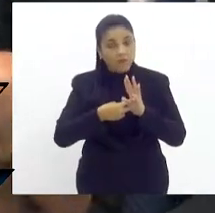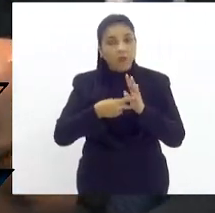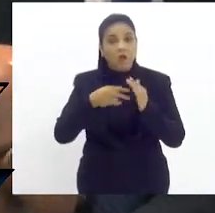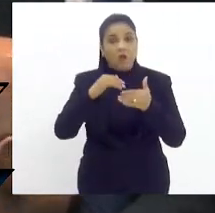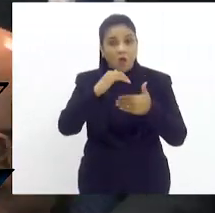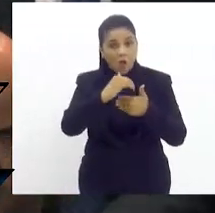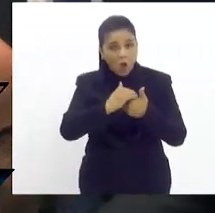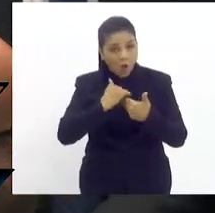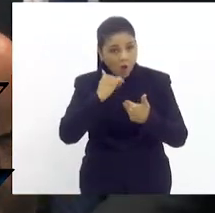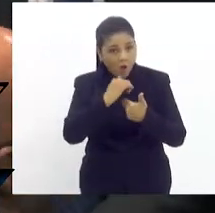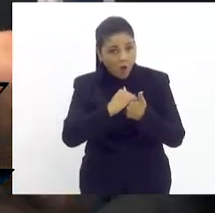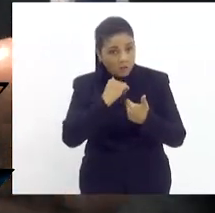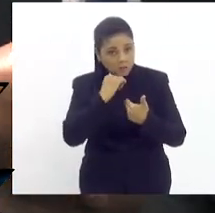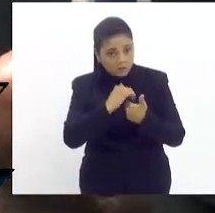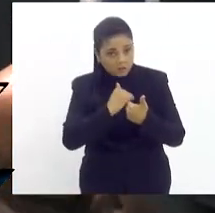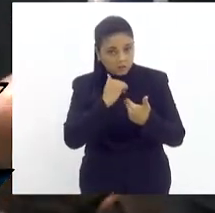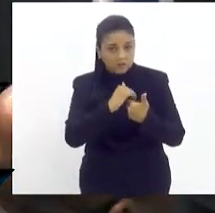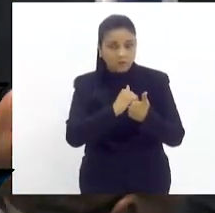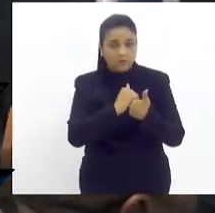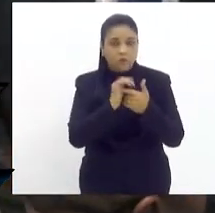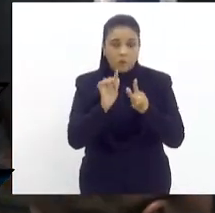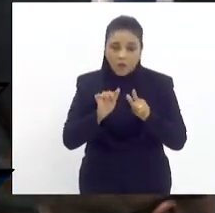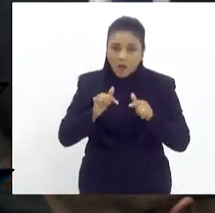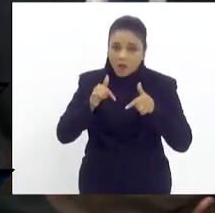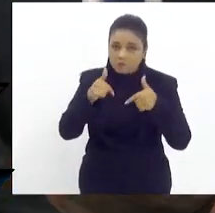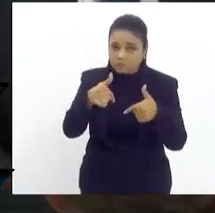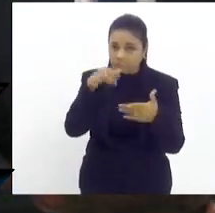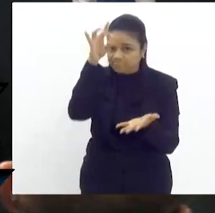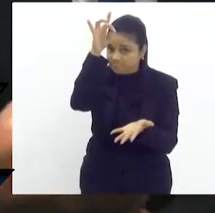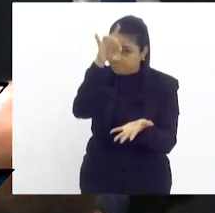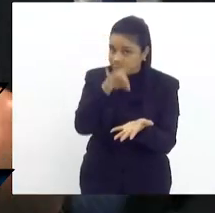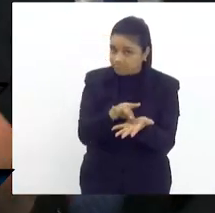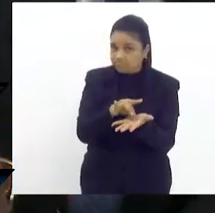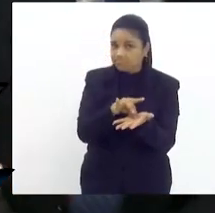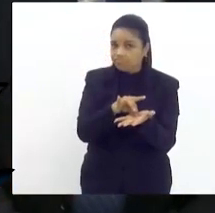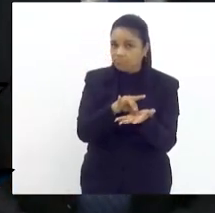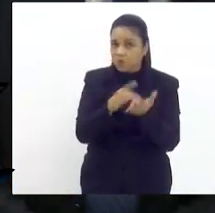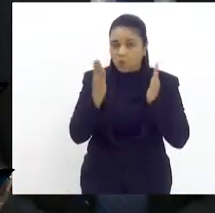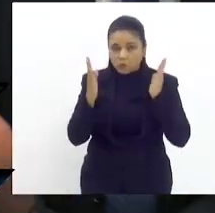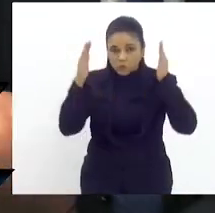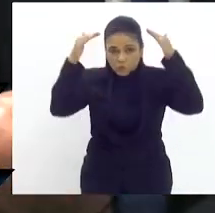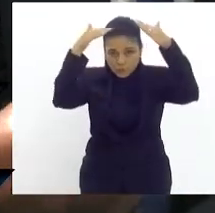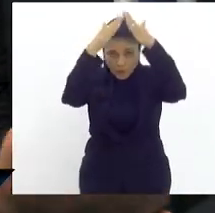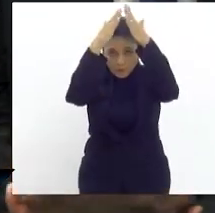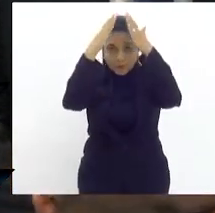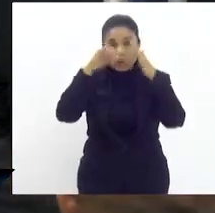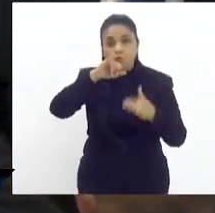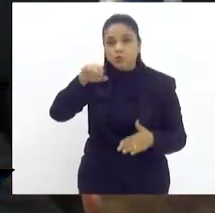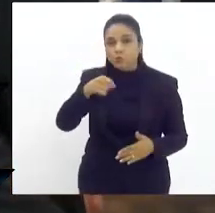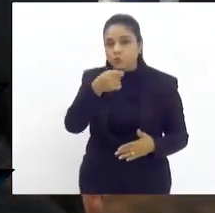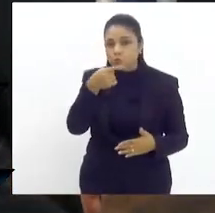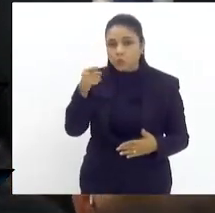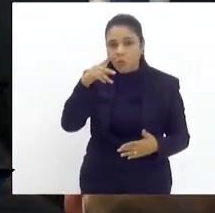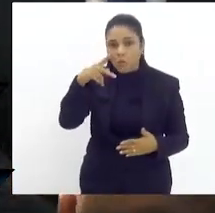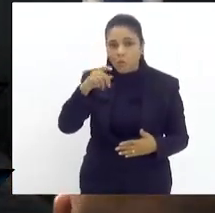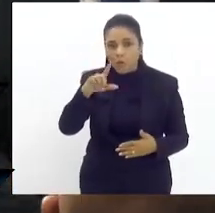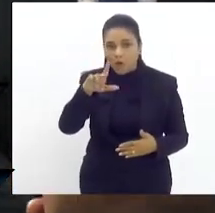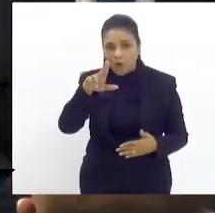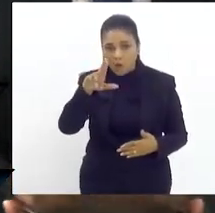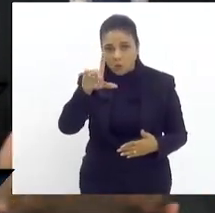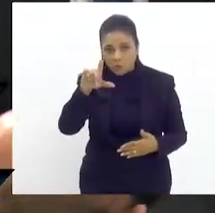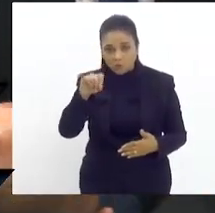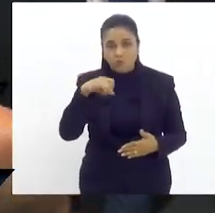e de um uma ação concreta que tomou então Papa João Paulo II para corrigir este